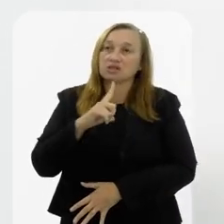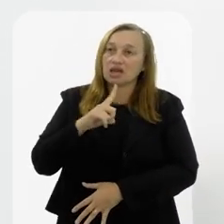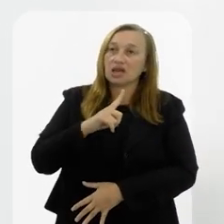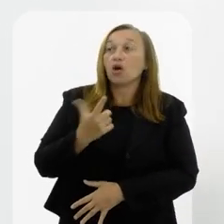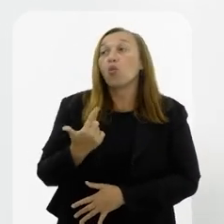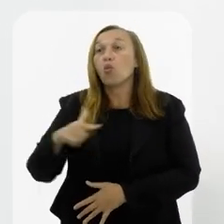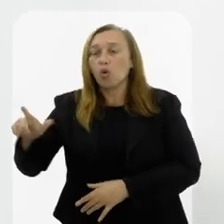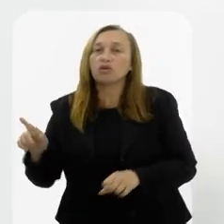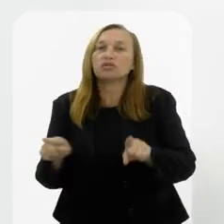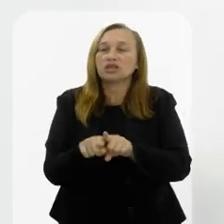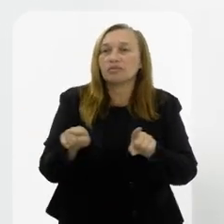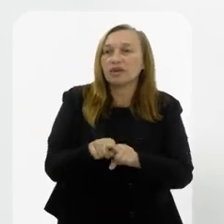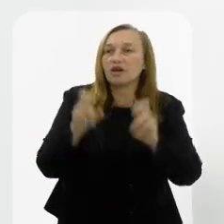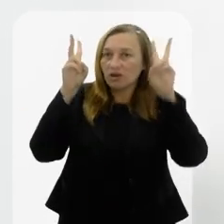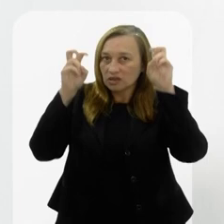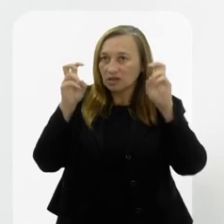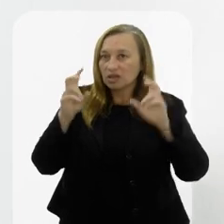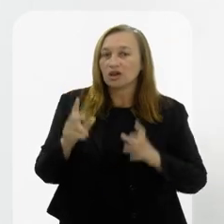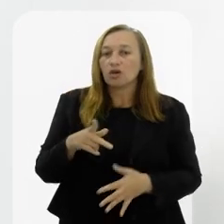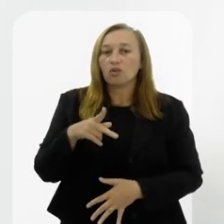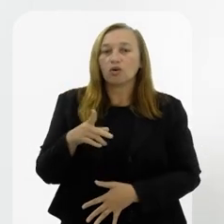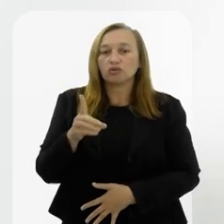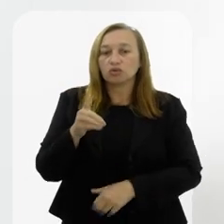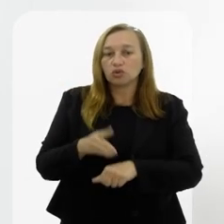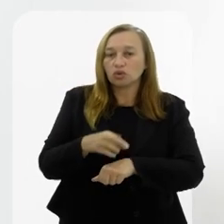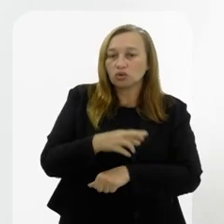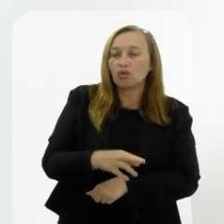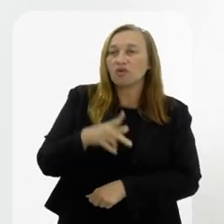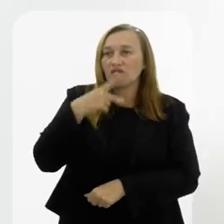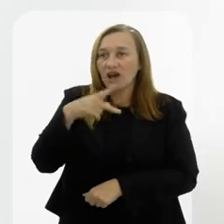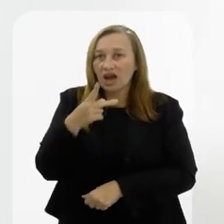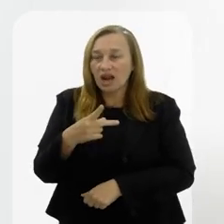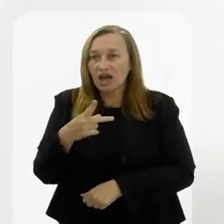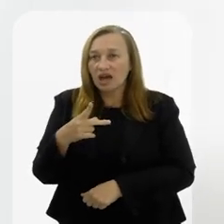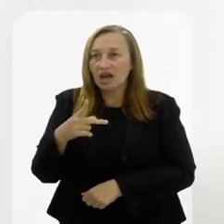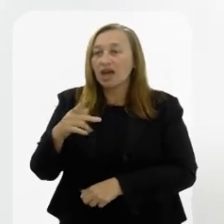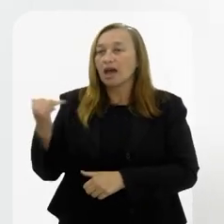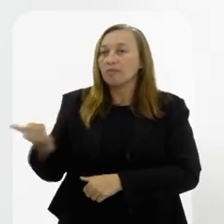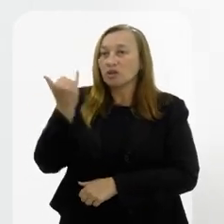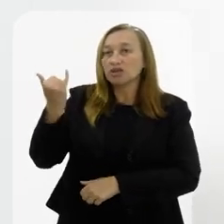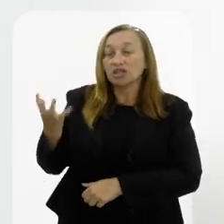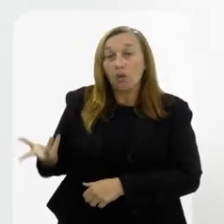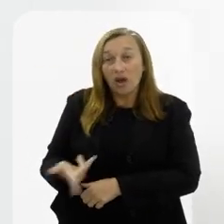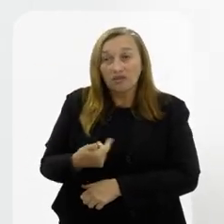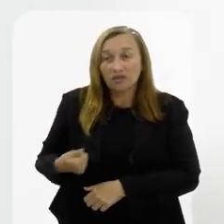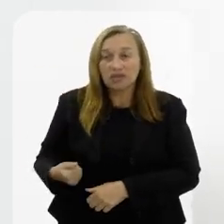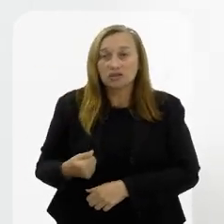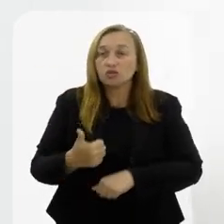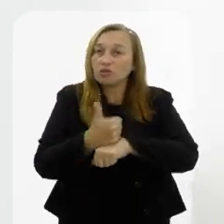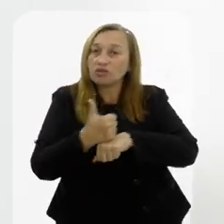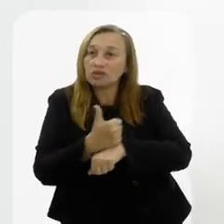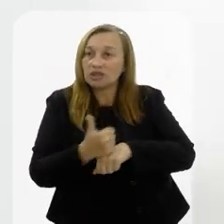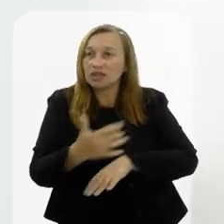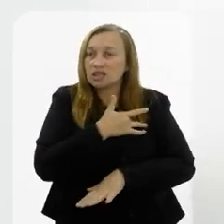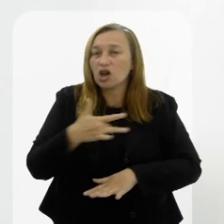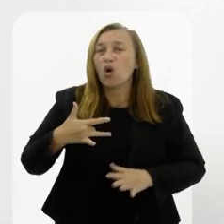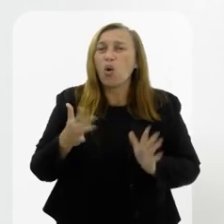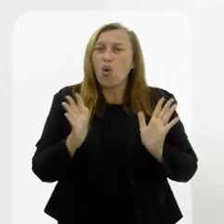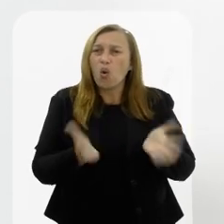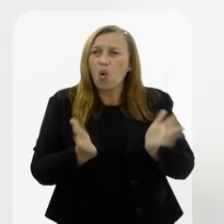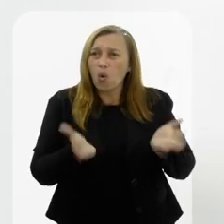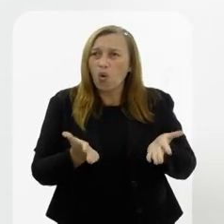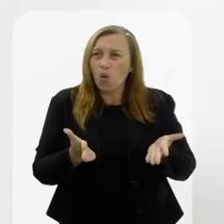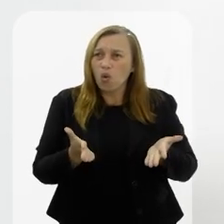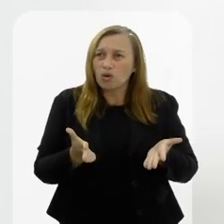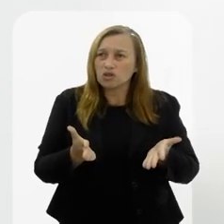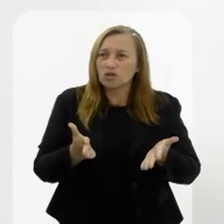doutor Ricardo fala da importância da qualificação dos profissionais da saúde, hoje, talvez a maior